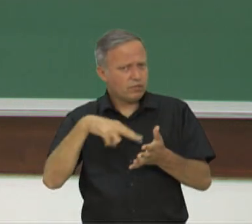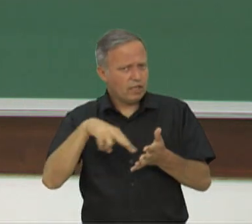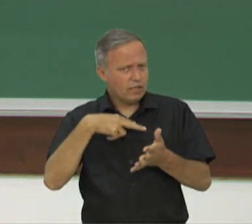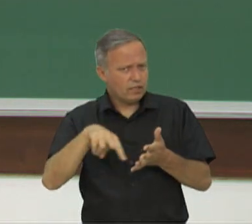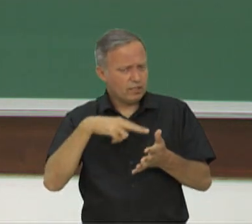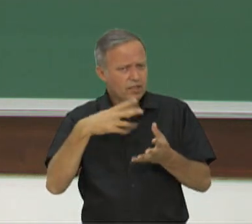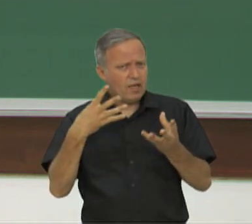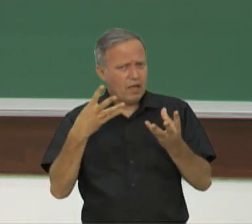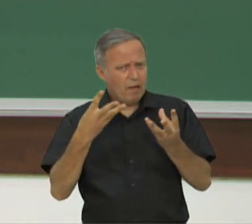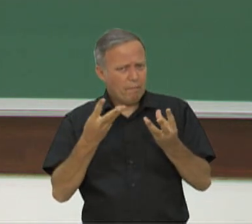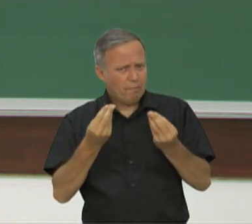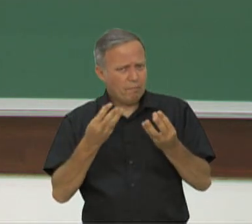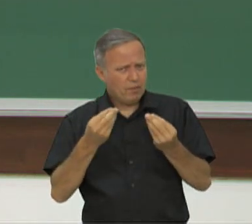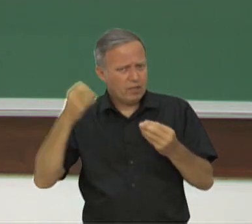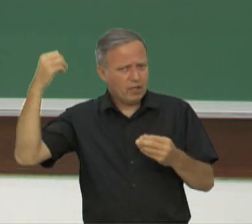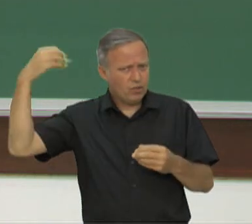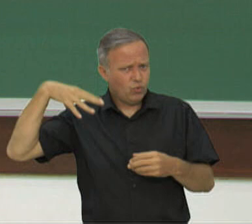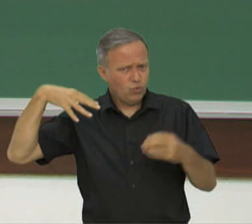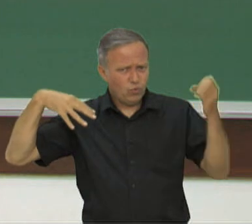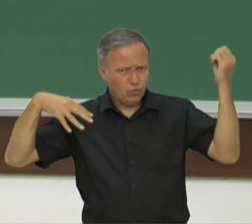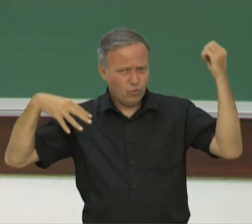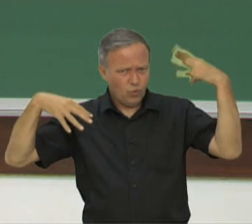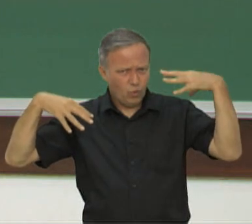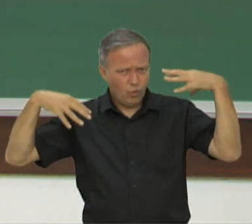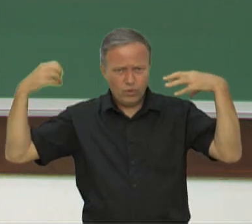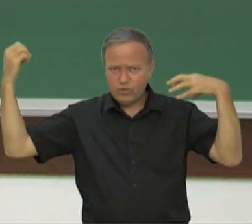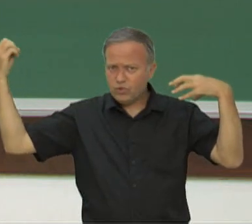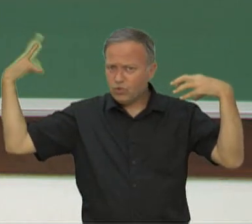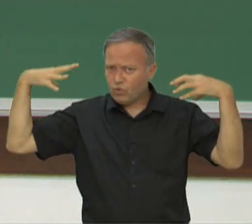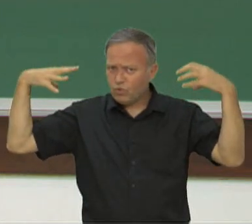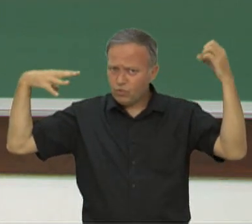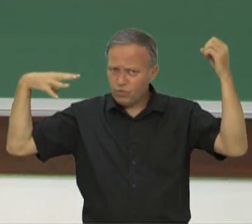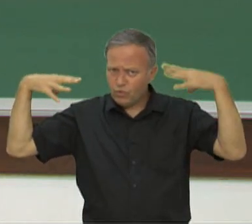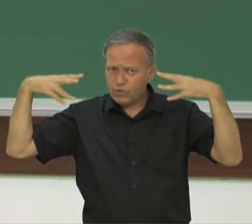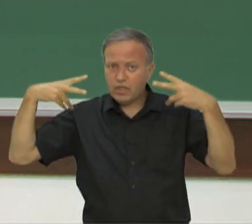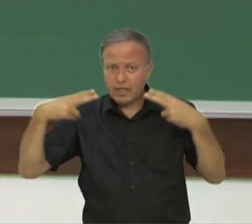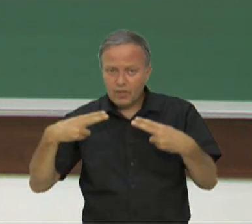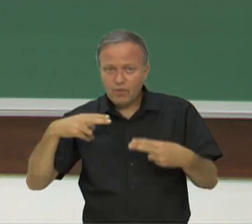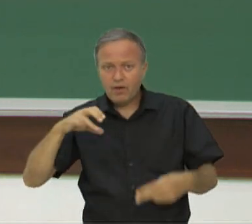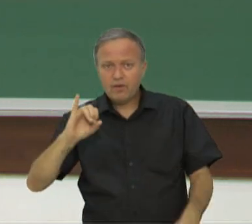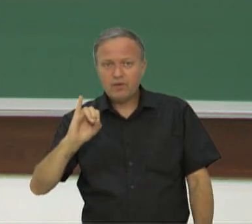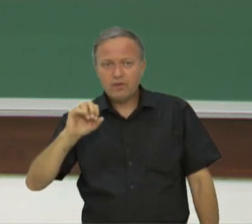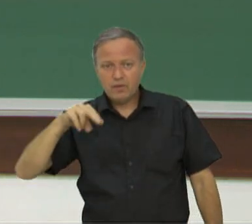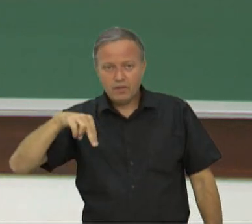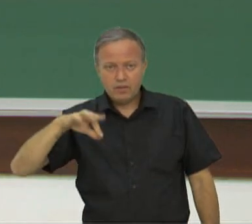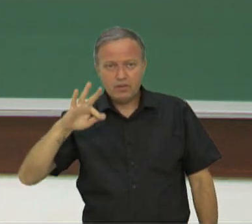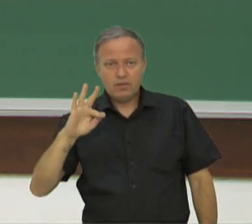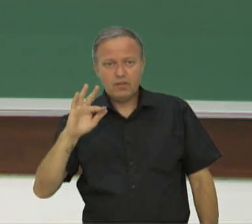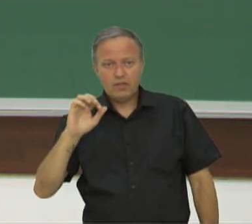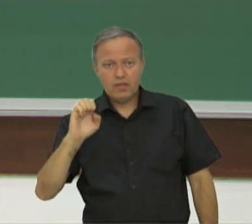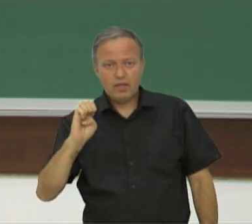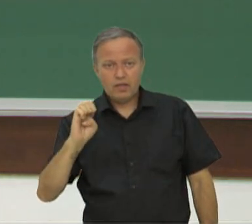gente, tanta luz, tanto barulho, que aquilo ali parecia um inferninho. Né? Então eles chamavam